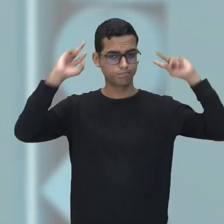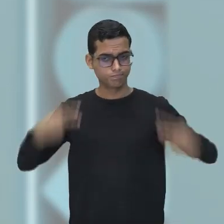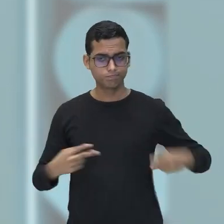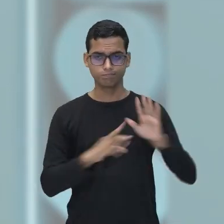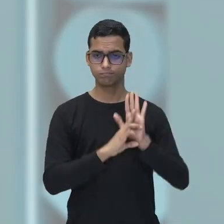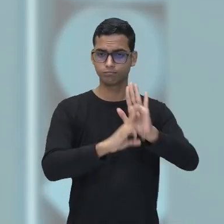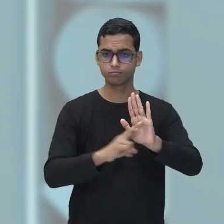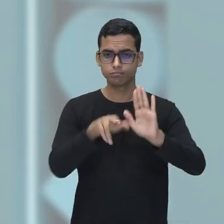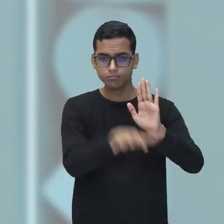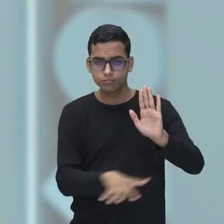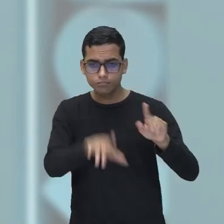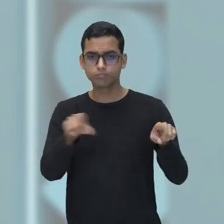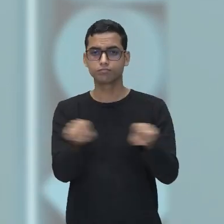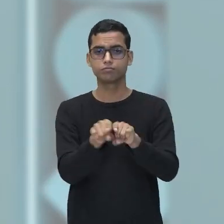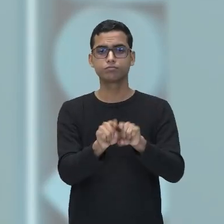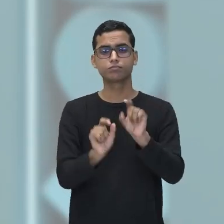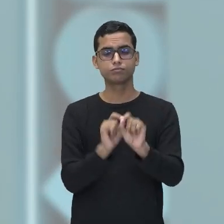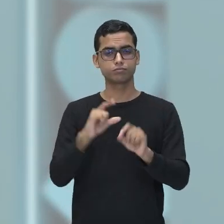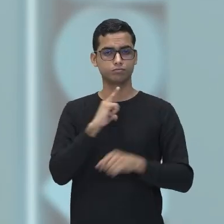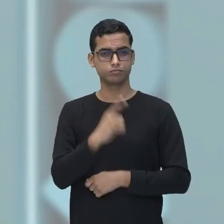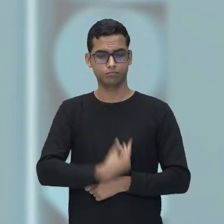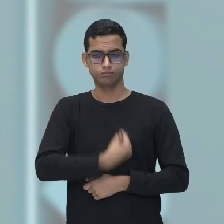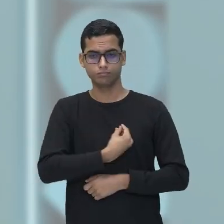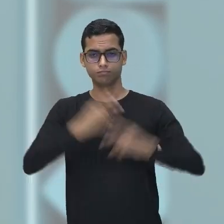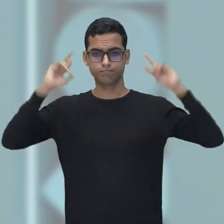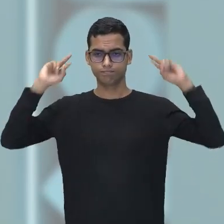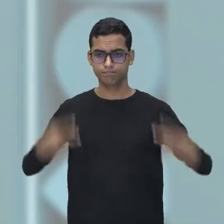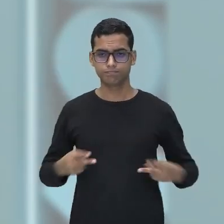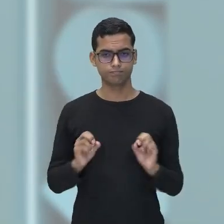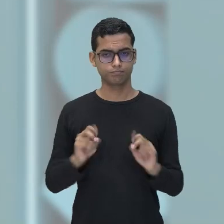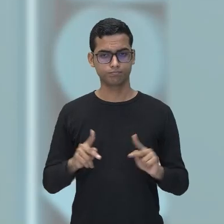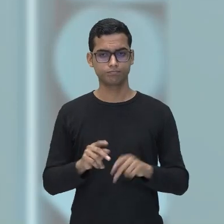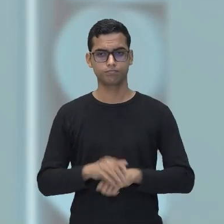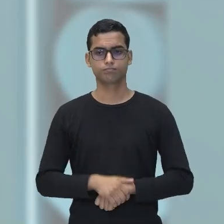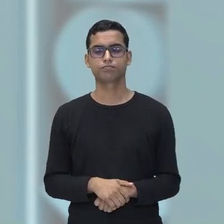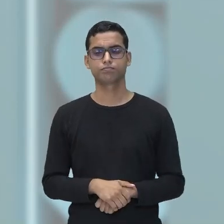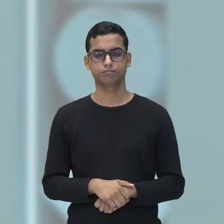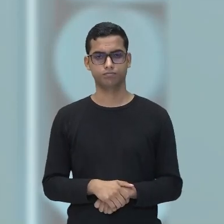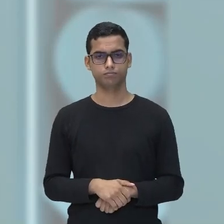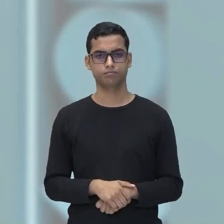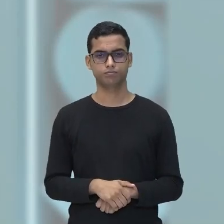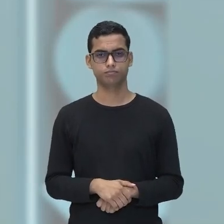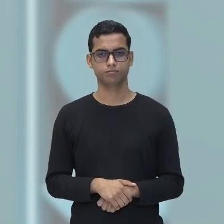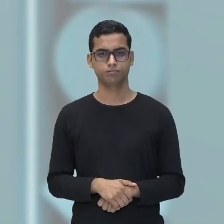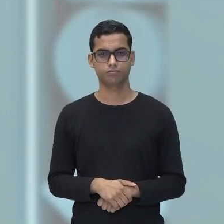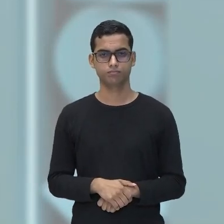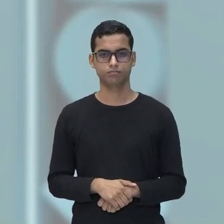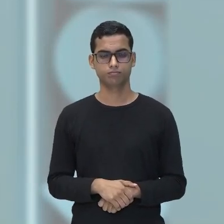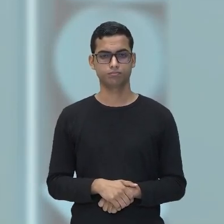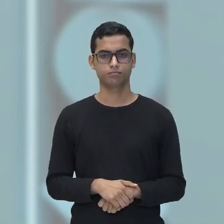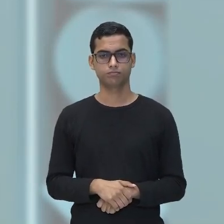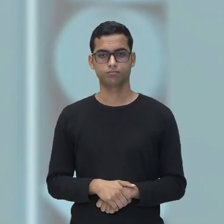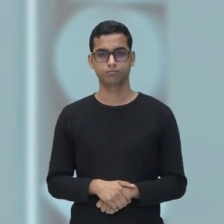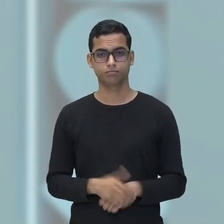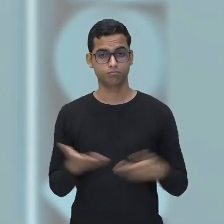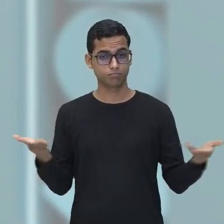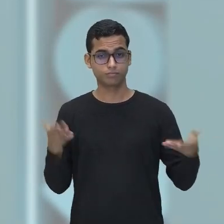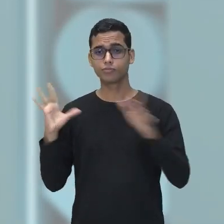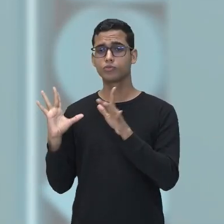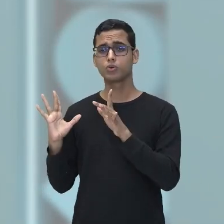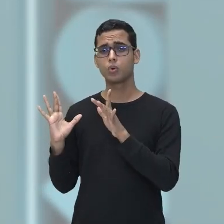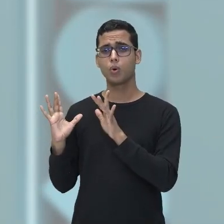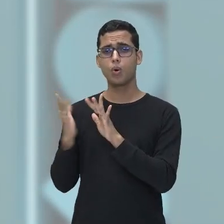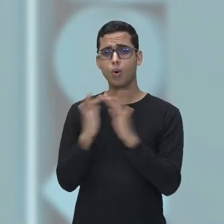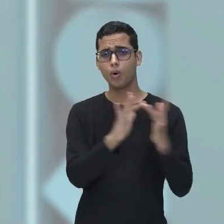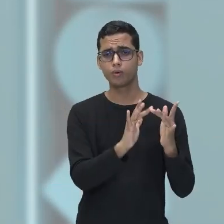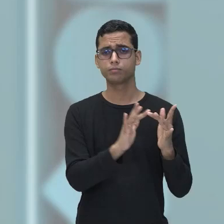representar ali a questão da existência humana, certo? E aí, um pouco de contexto para que nós possamos